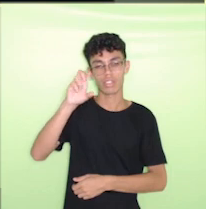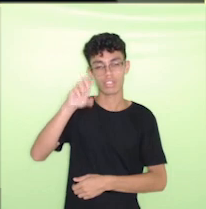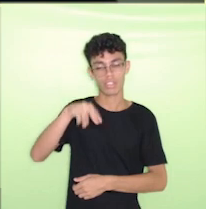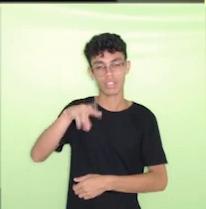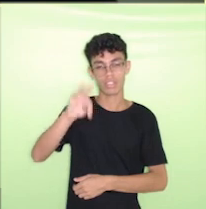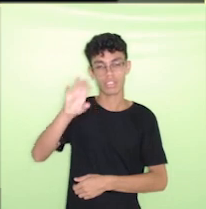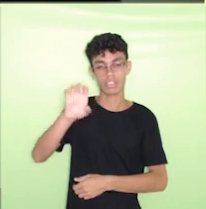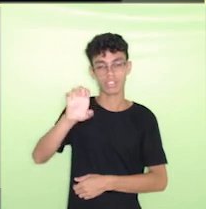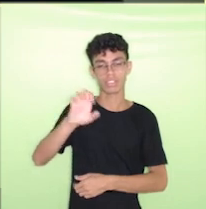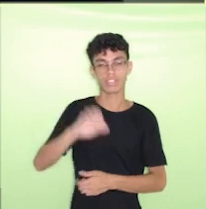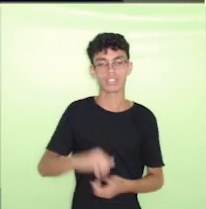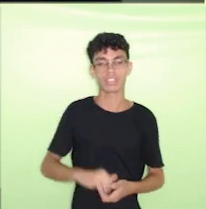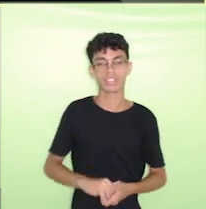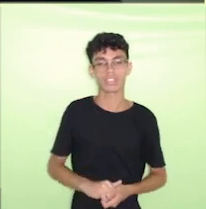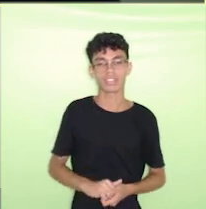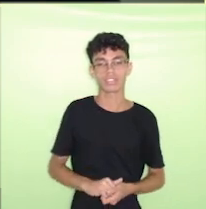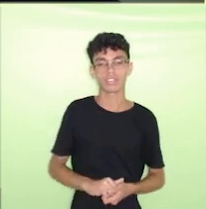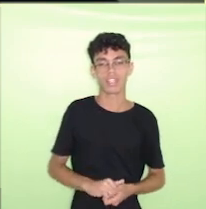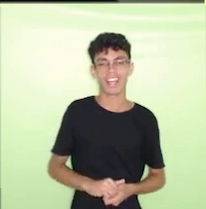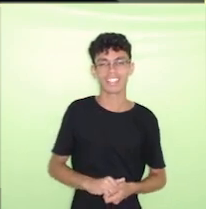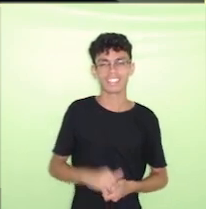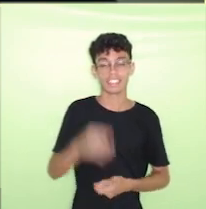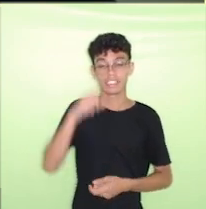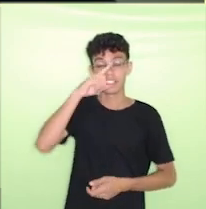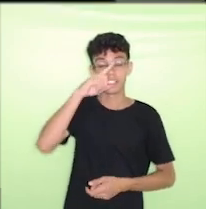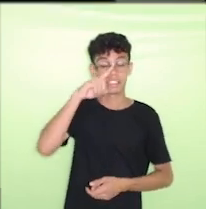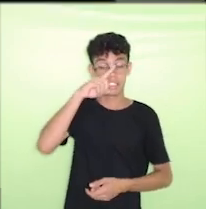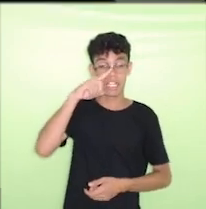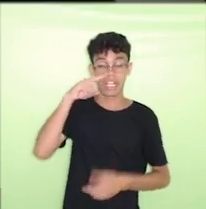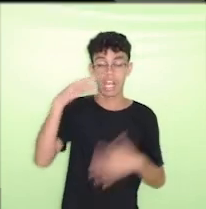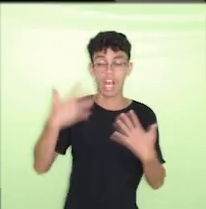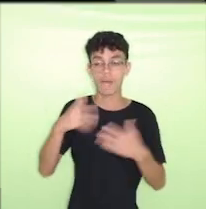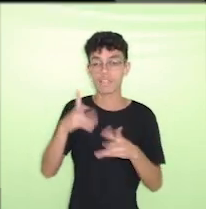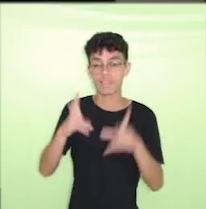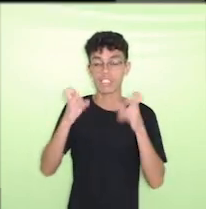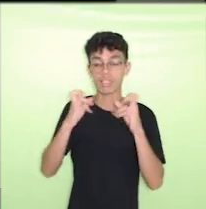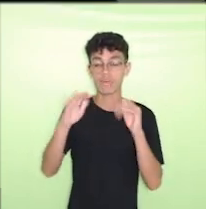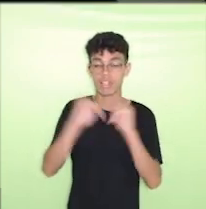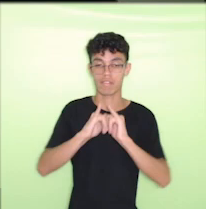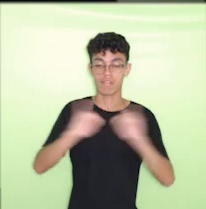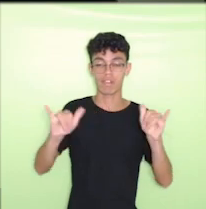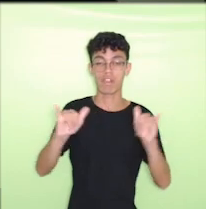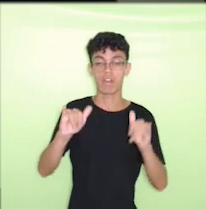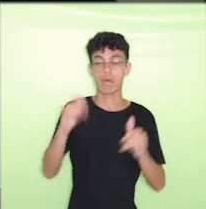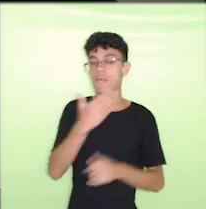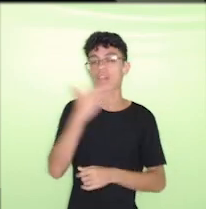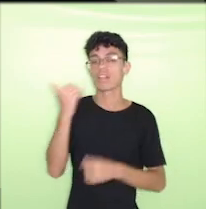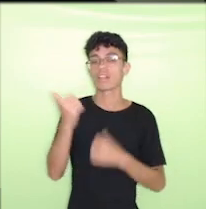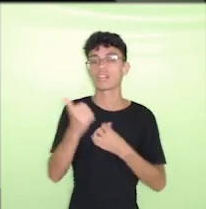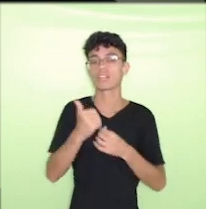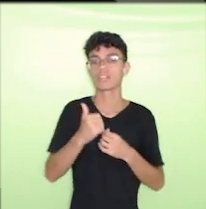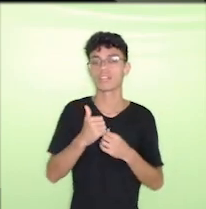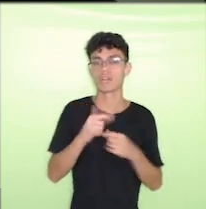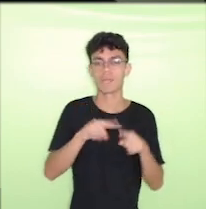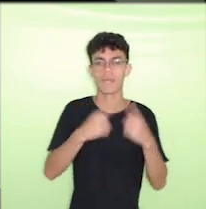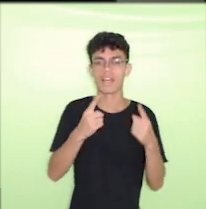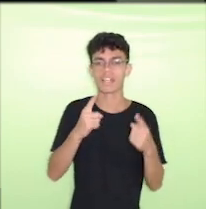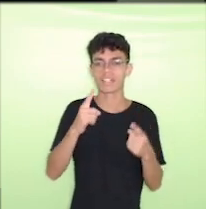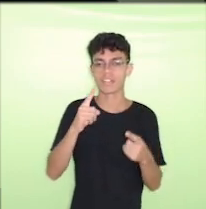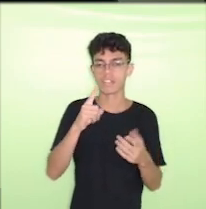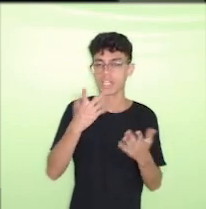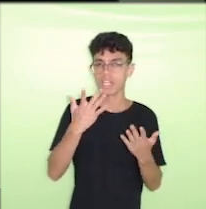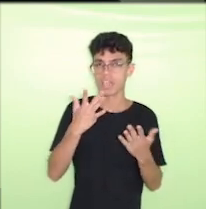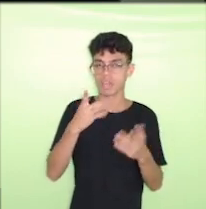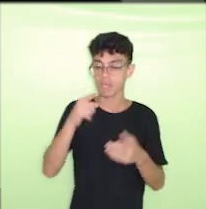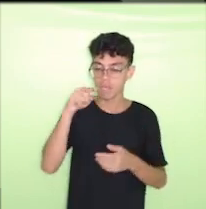Gravíssimo. Talvez ela seja recuperável. Mas veja bem, ela disse, não seria melhor? E não afirmou que é